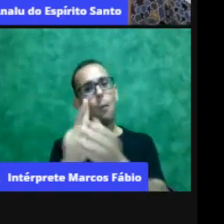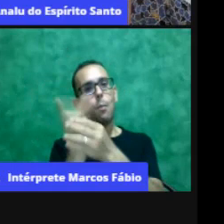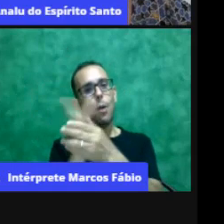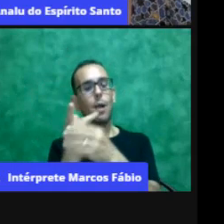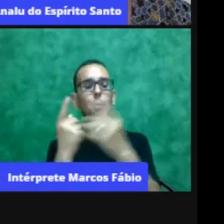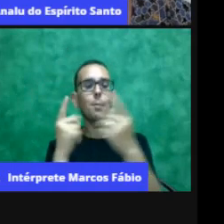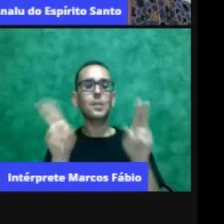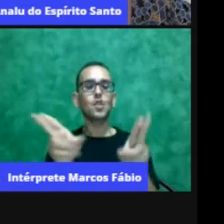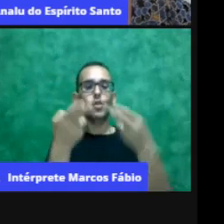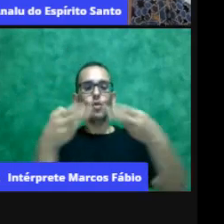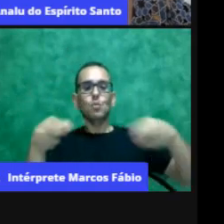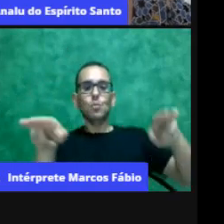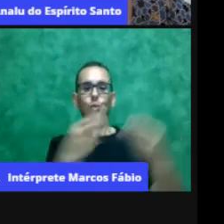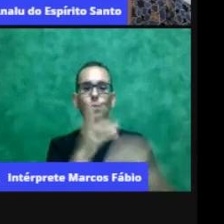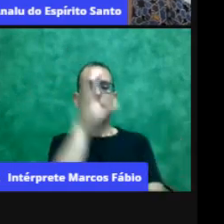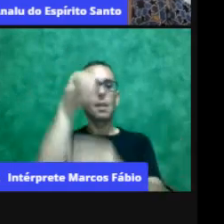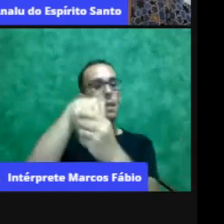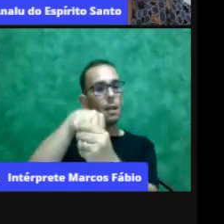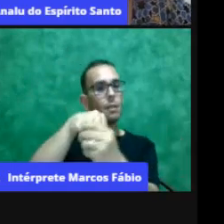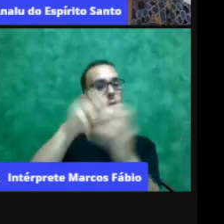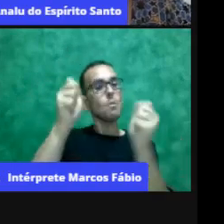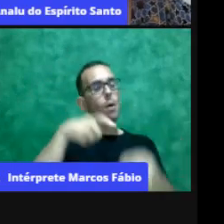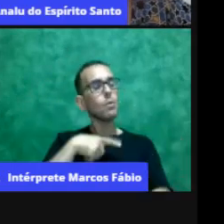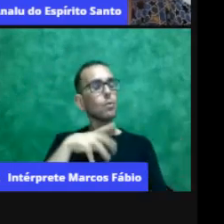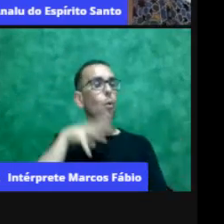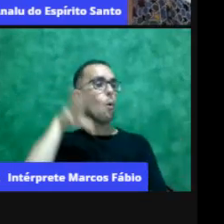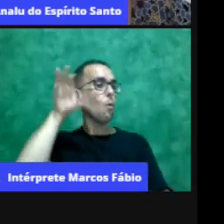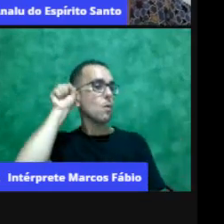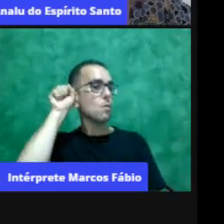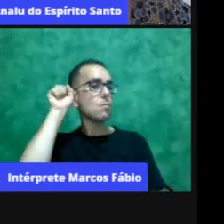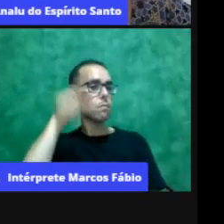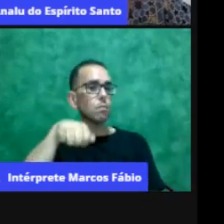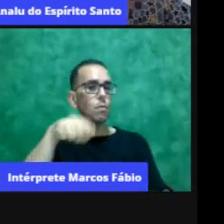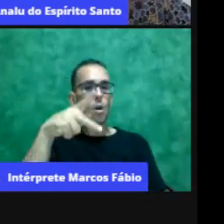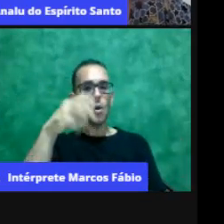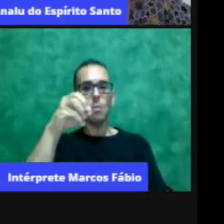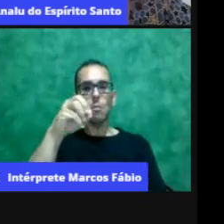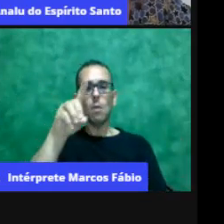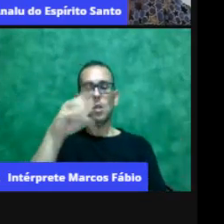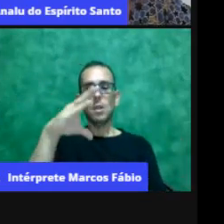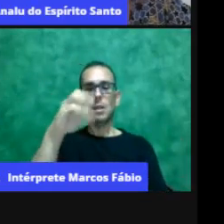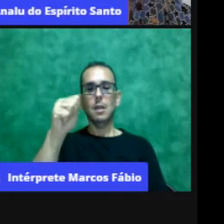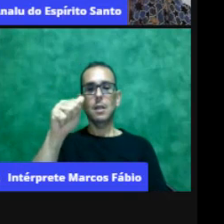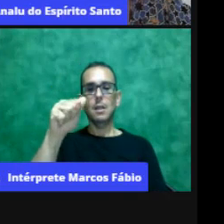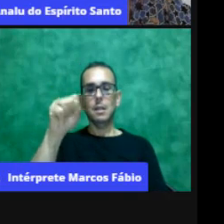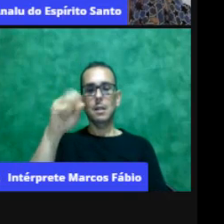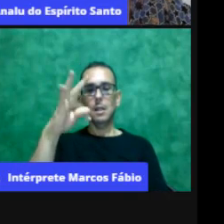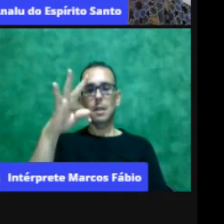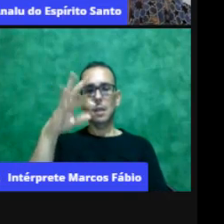Mas dentro do Spotify eu posso ouvir podcasts. O que é podcasts?